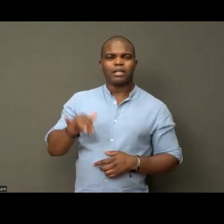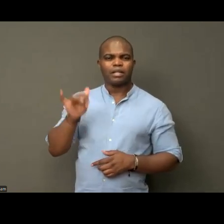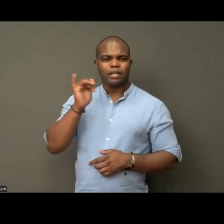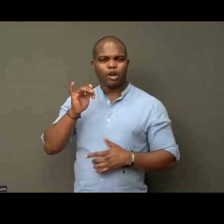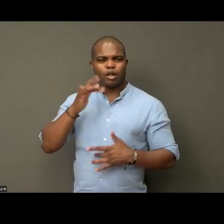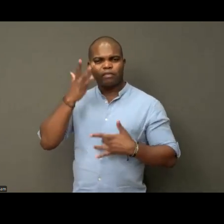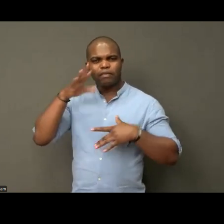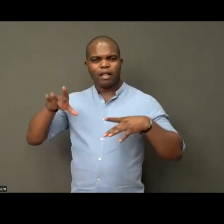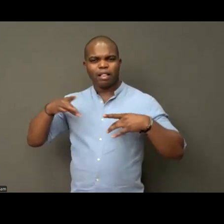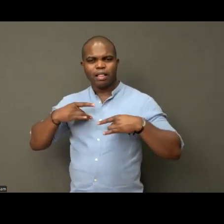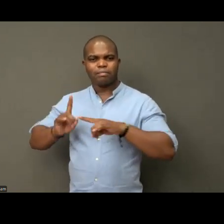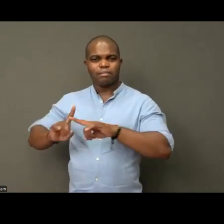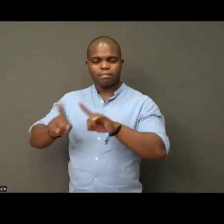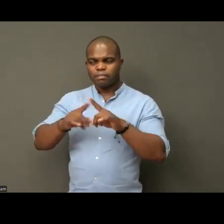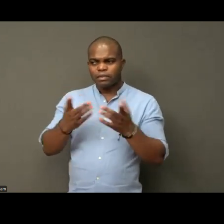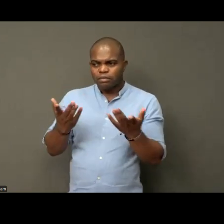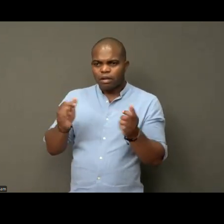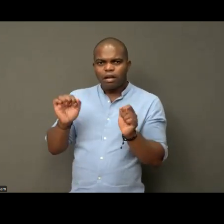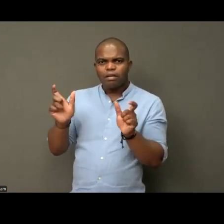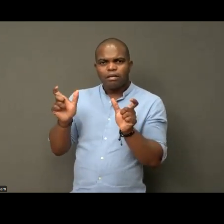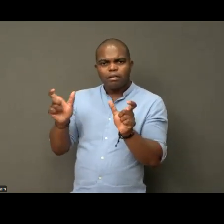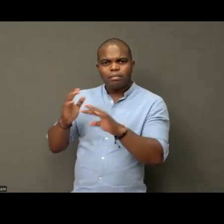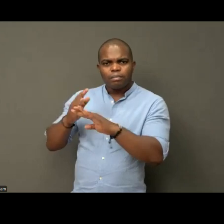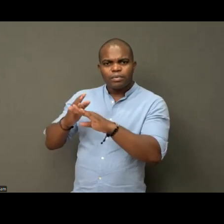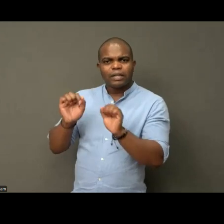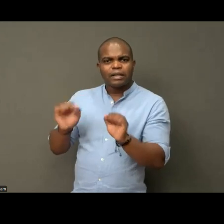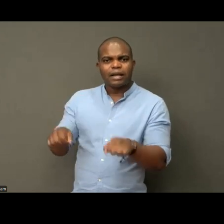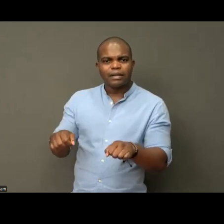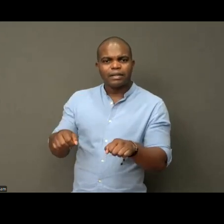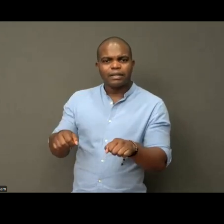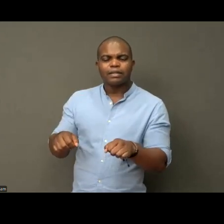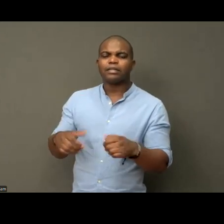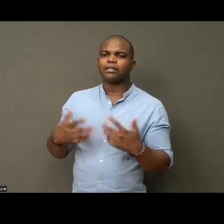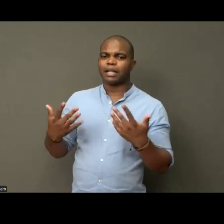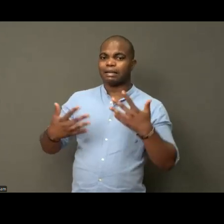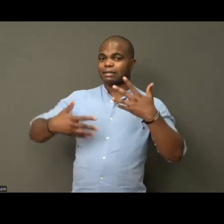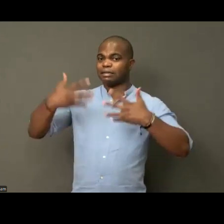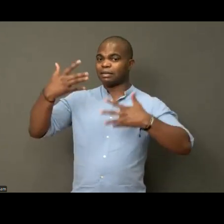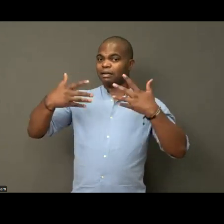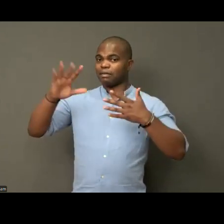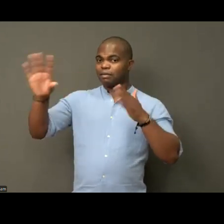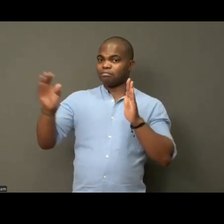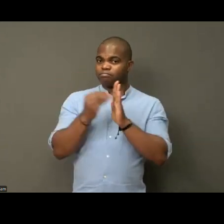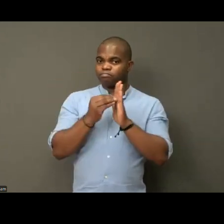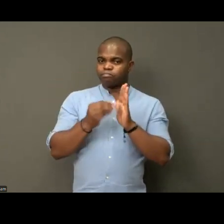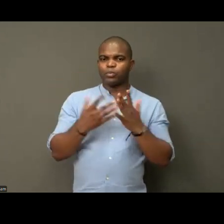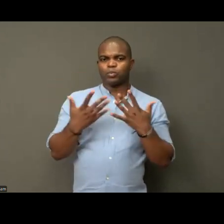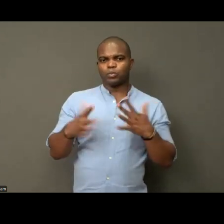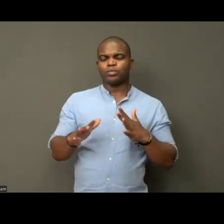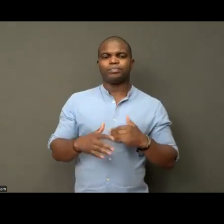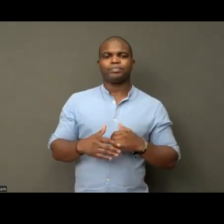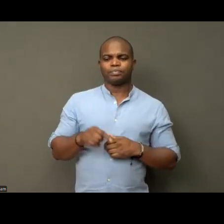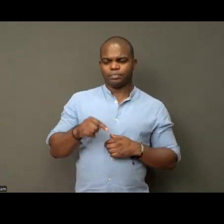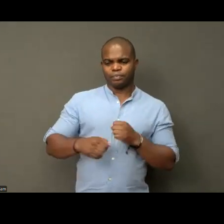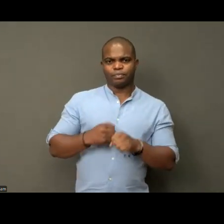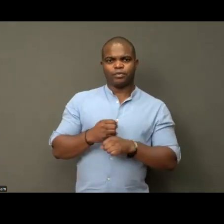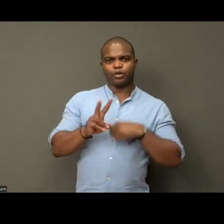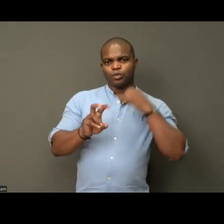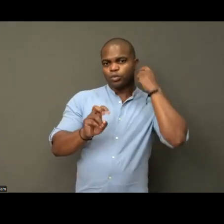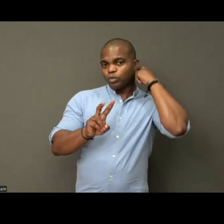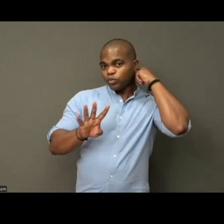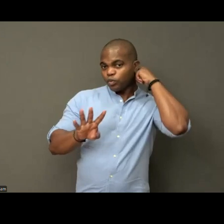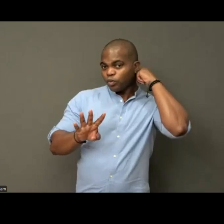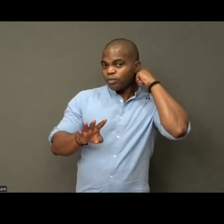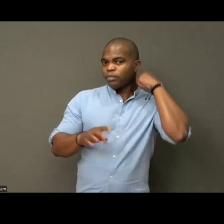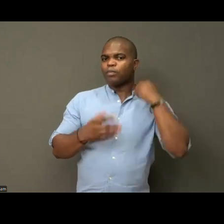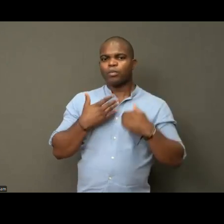organização. 2024 é a hora da aceleração da iniciativa e da mobilização a nível comunitário para alcançarmos o